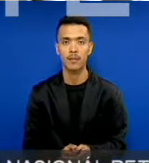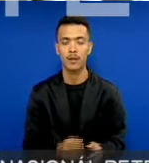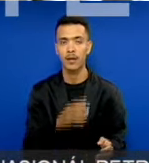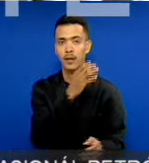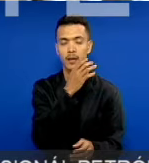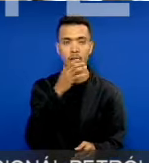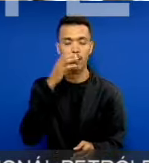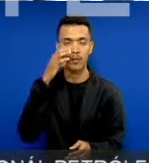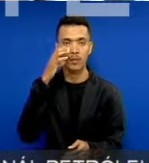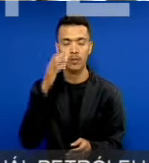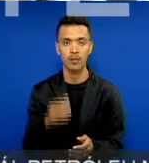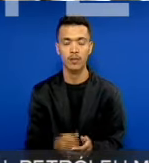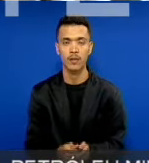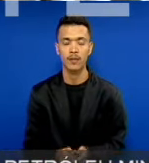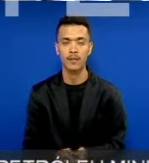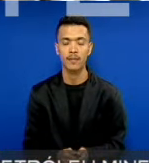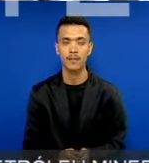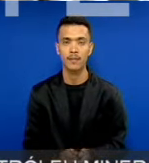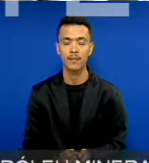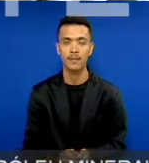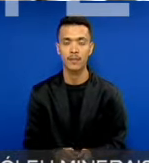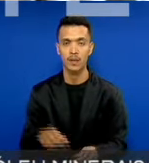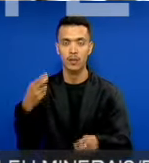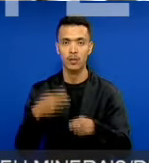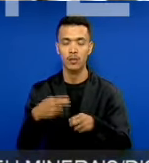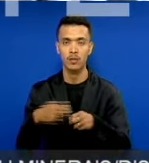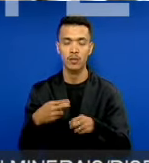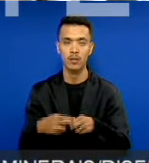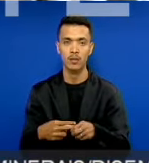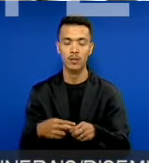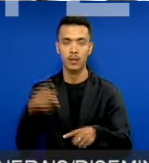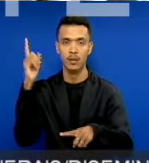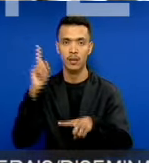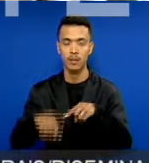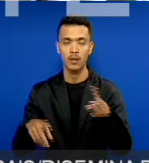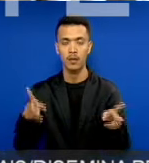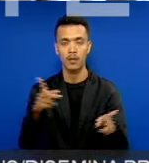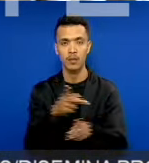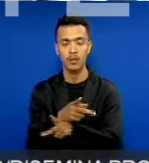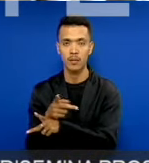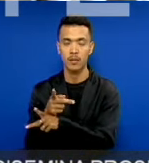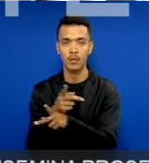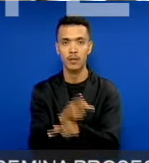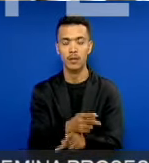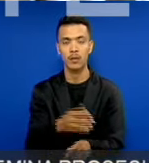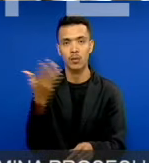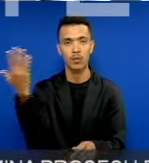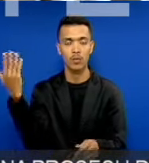agricultura, o senhor e para Sussaratmat. Sussaratmat também tem a bela prevê. O Luque tem a bela